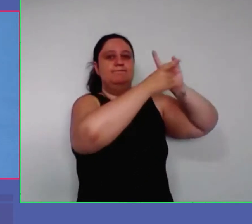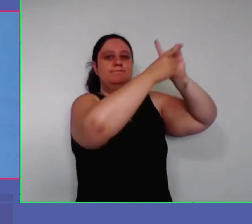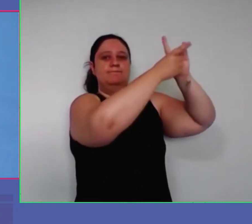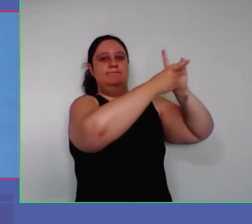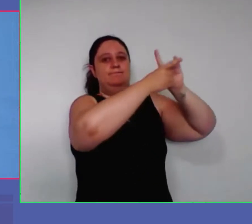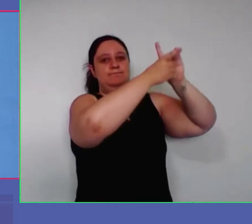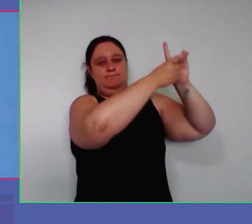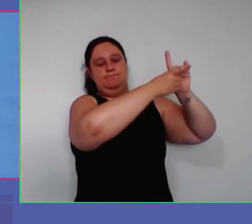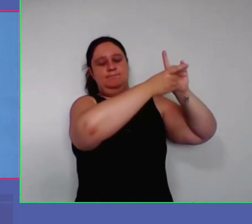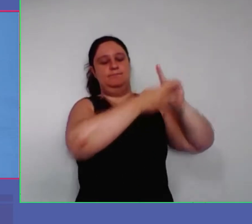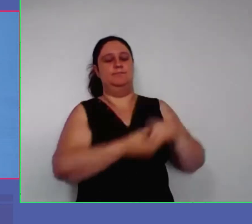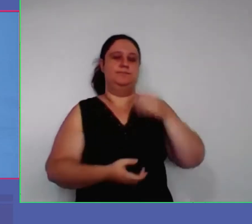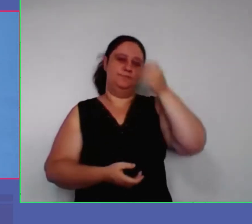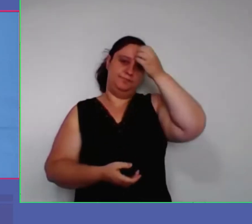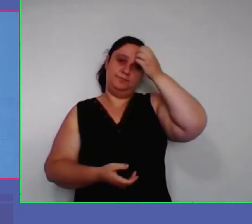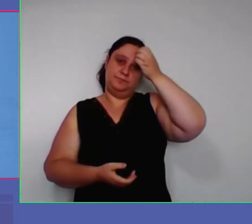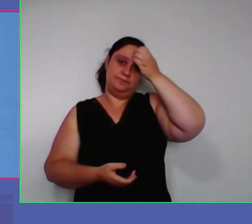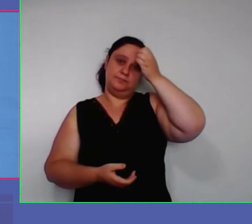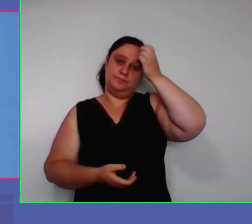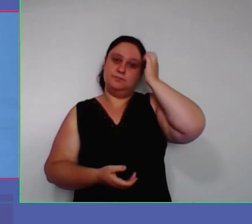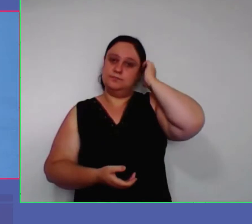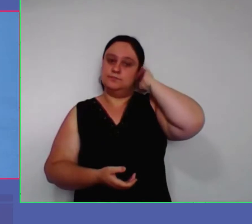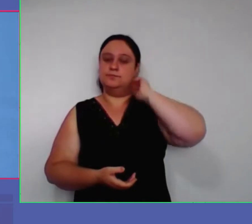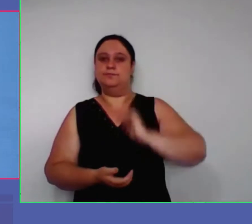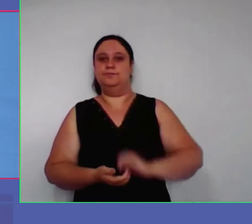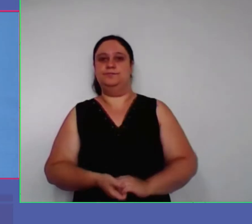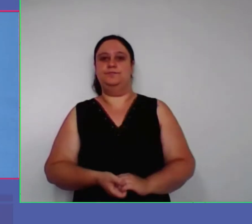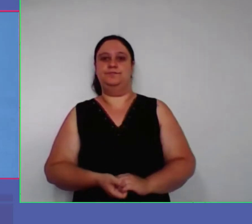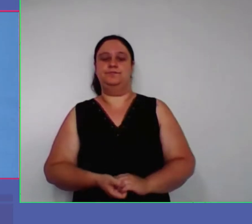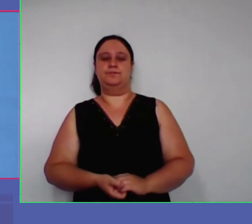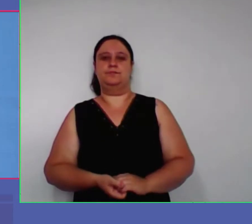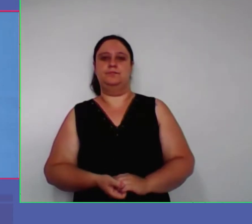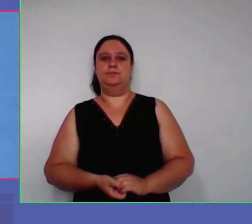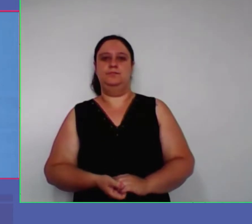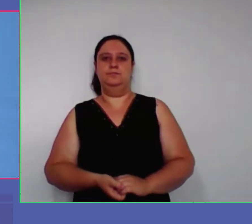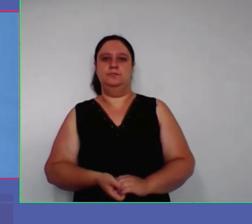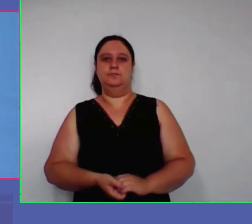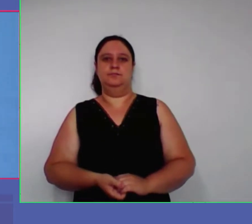nós. Muito bem, e então no capítulo